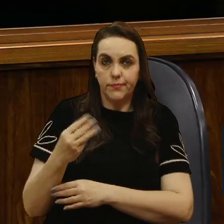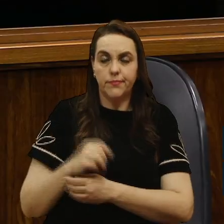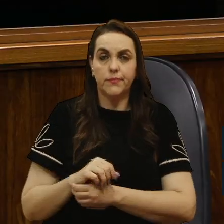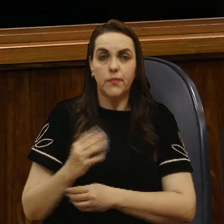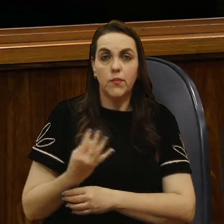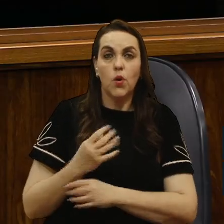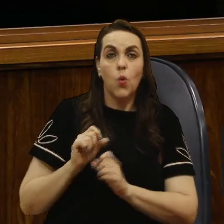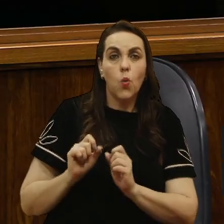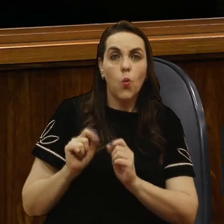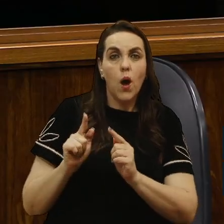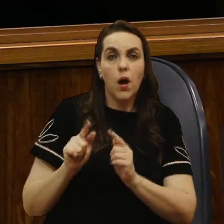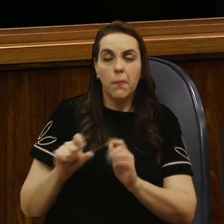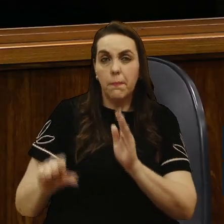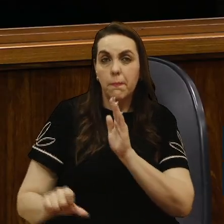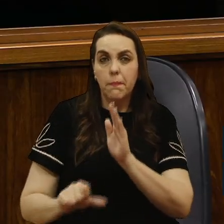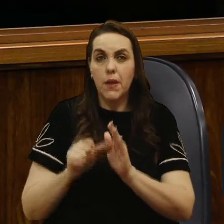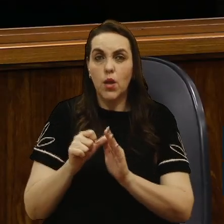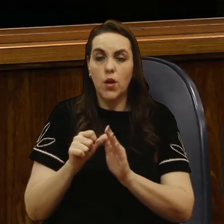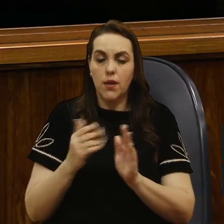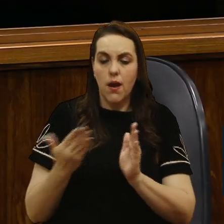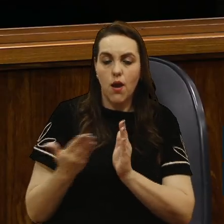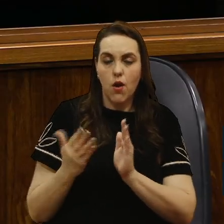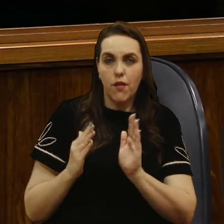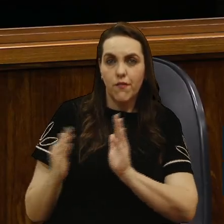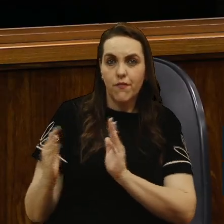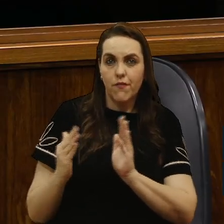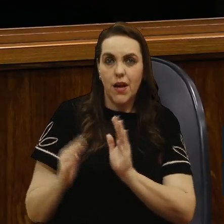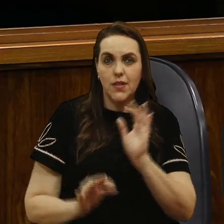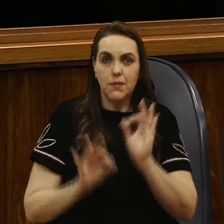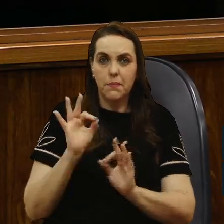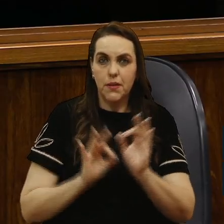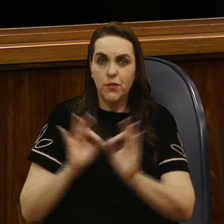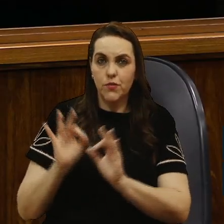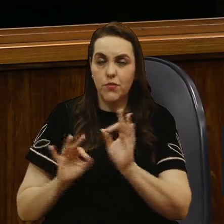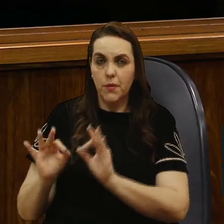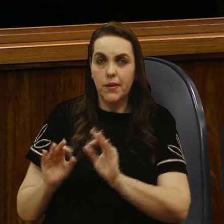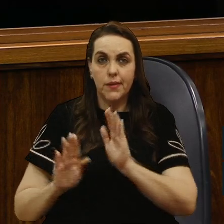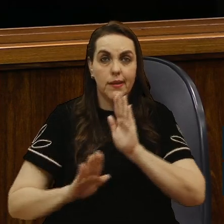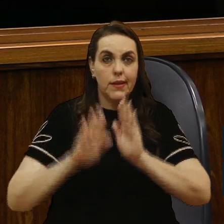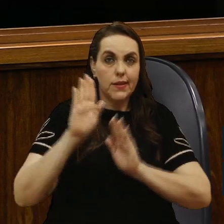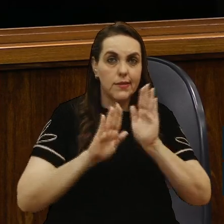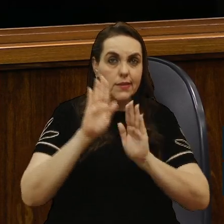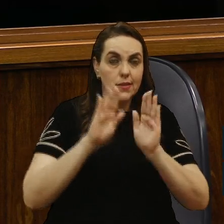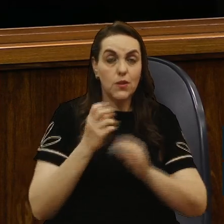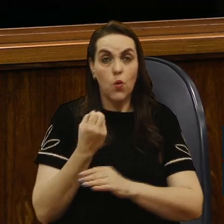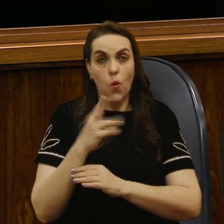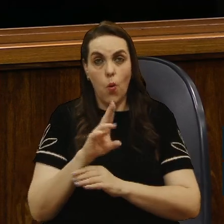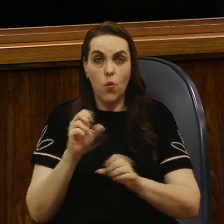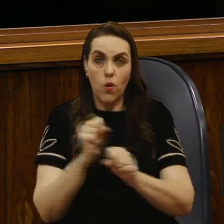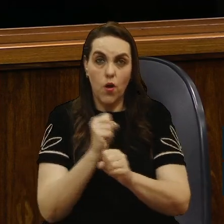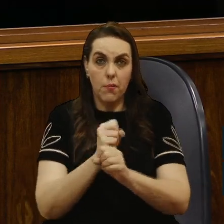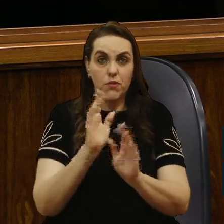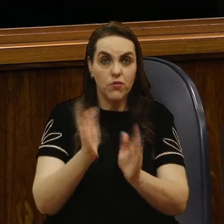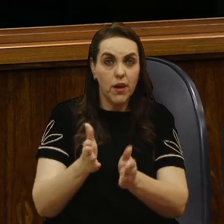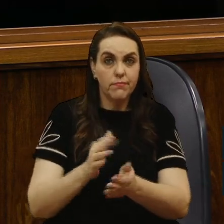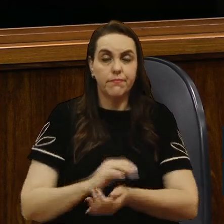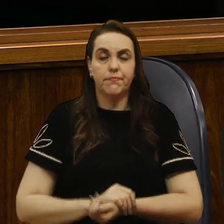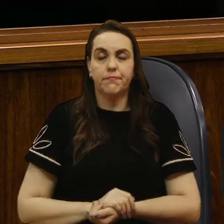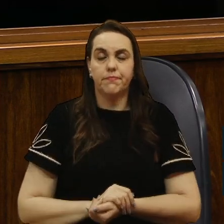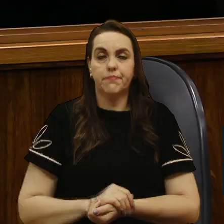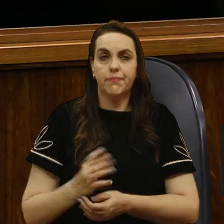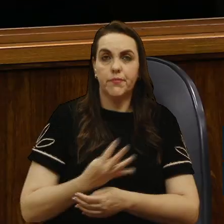outras melhorias encontram-se em fase de planejamento, licitação ou execução? 4.